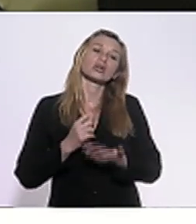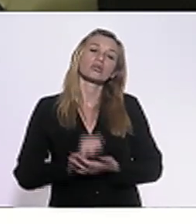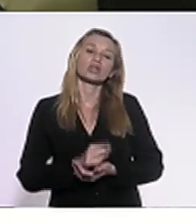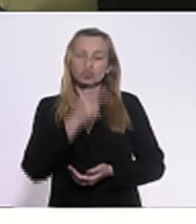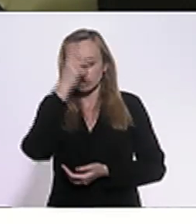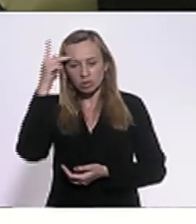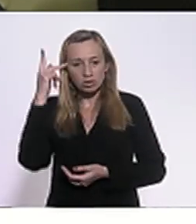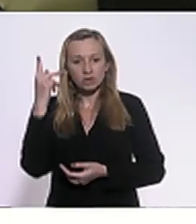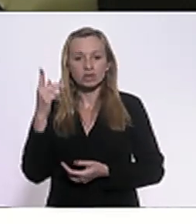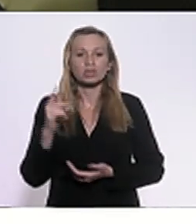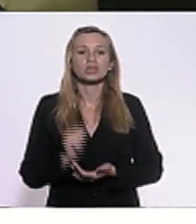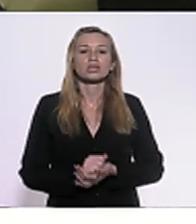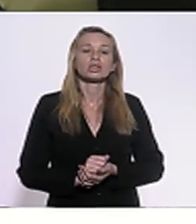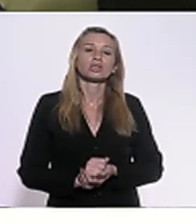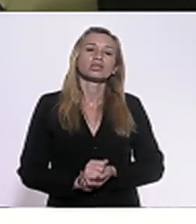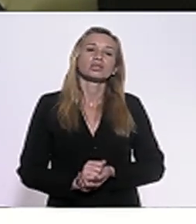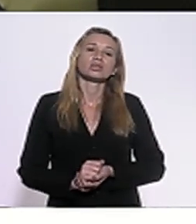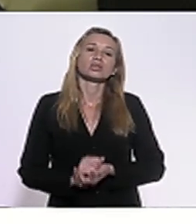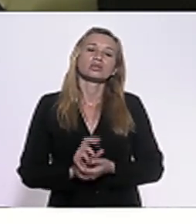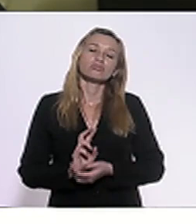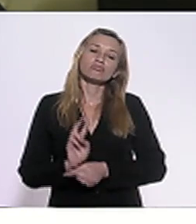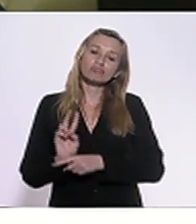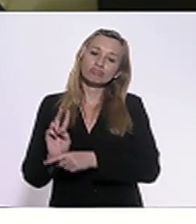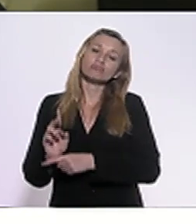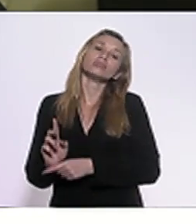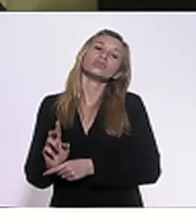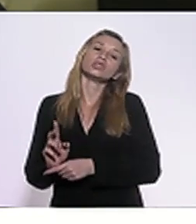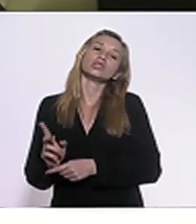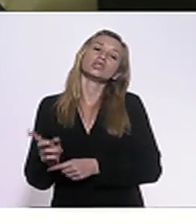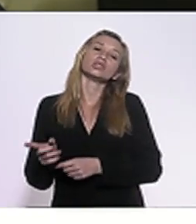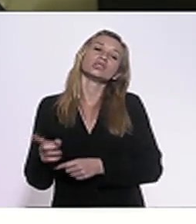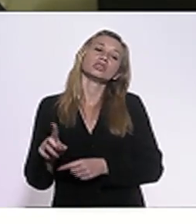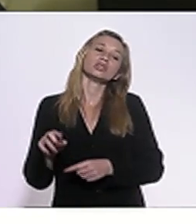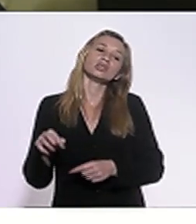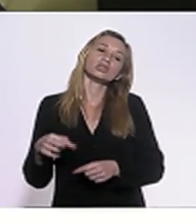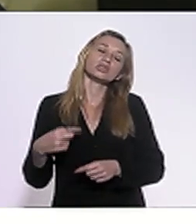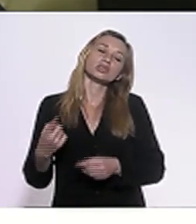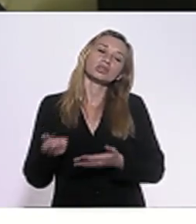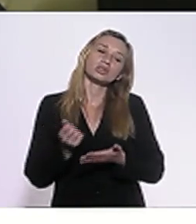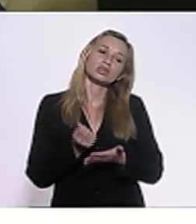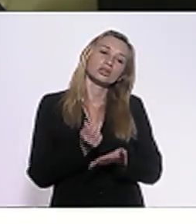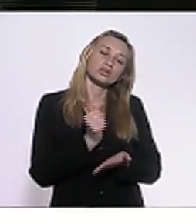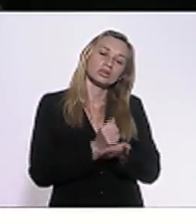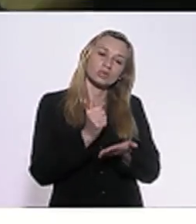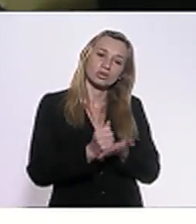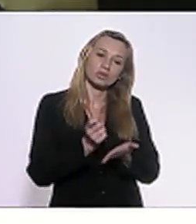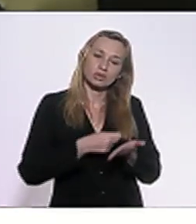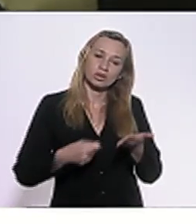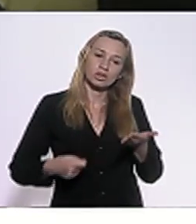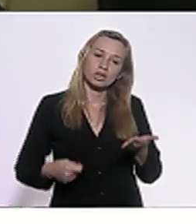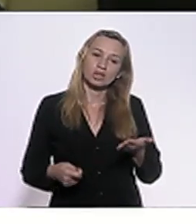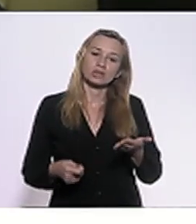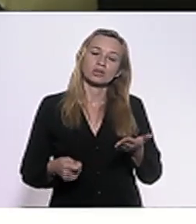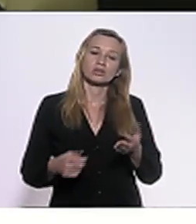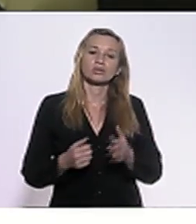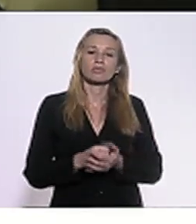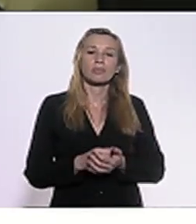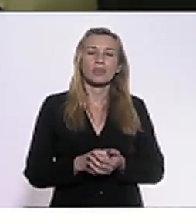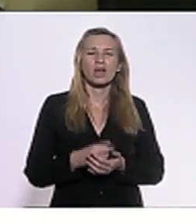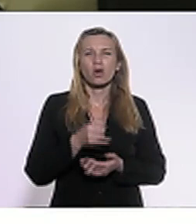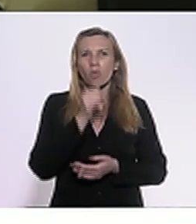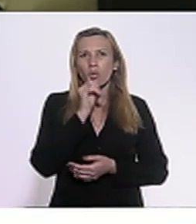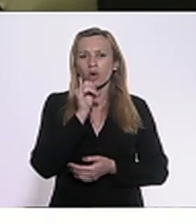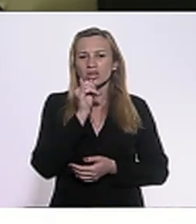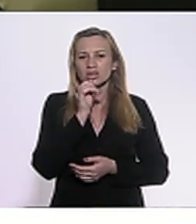e que, ao longo da execução do contrato, essas cláusulas foram vindo à tona E só para citar um exemplo, se não me